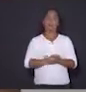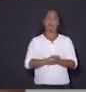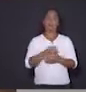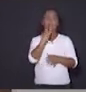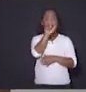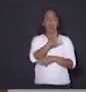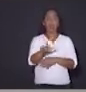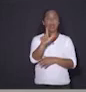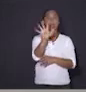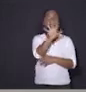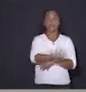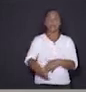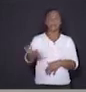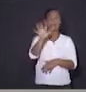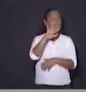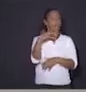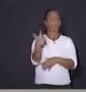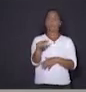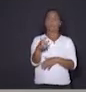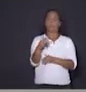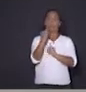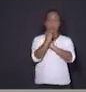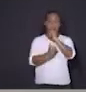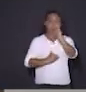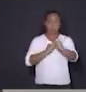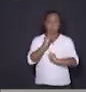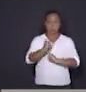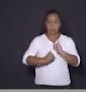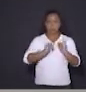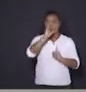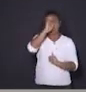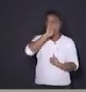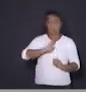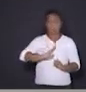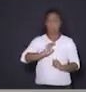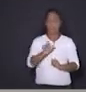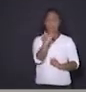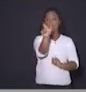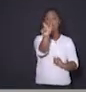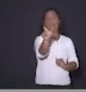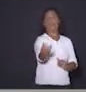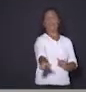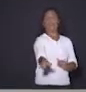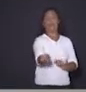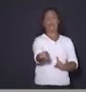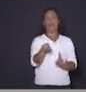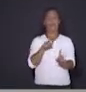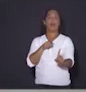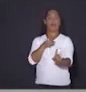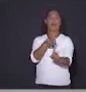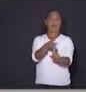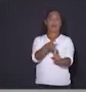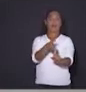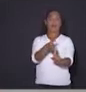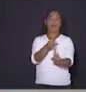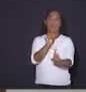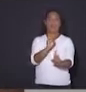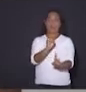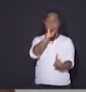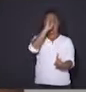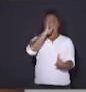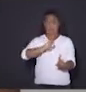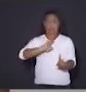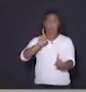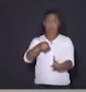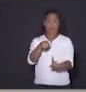importante a gente tem visto na internet se o serviço é de graça o produto é você o que significa que se o serviço é de graça você está